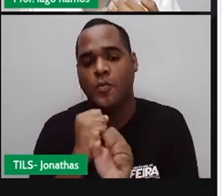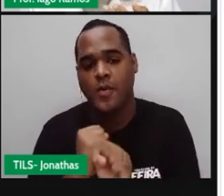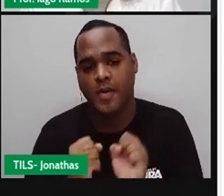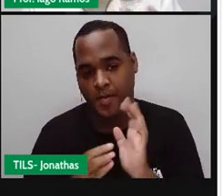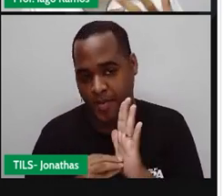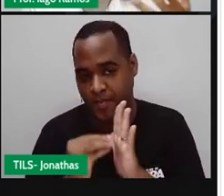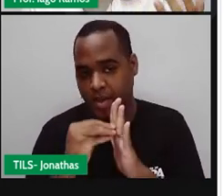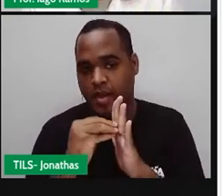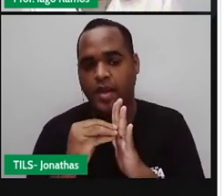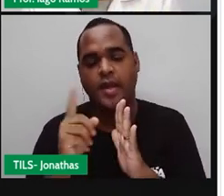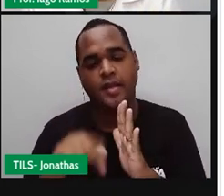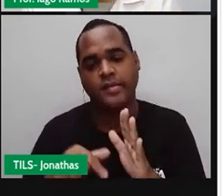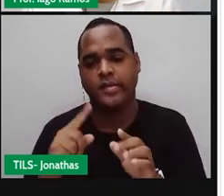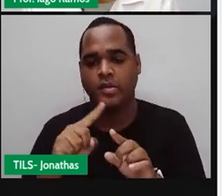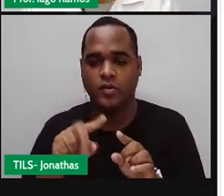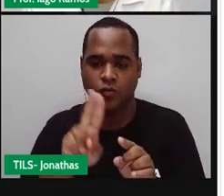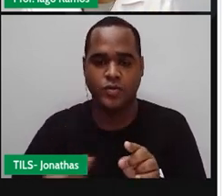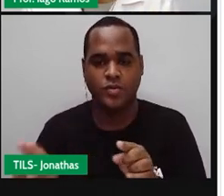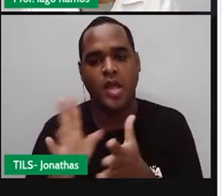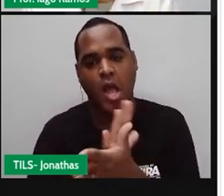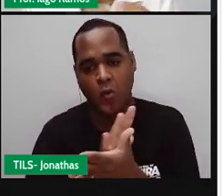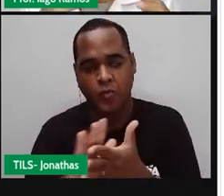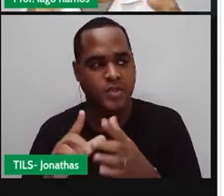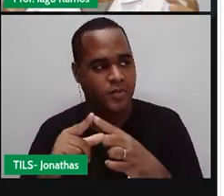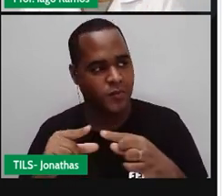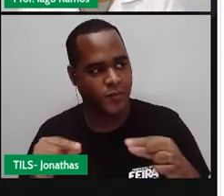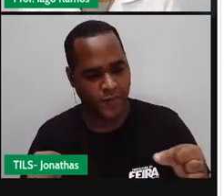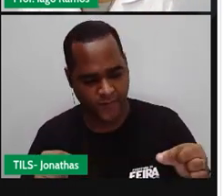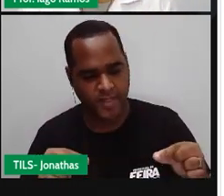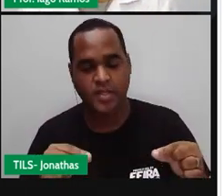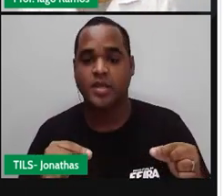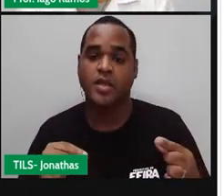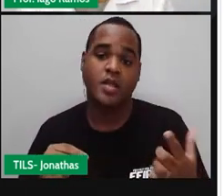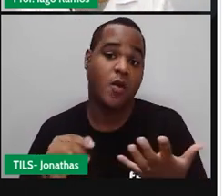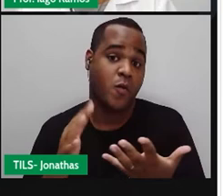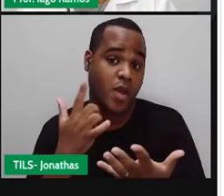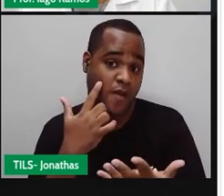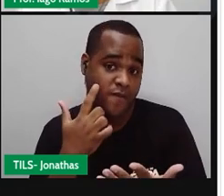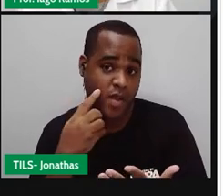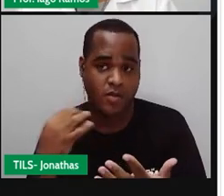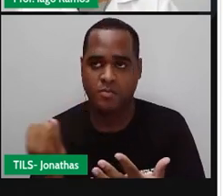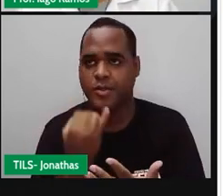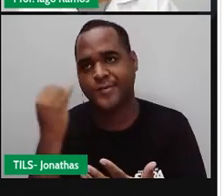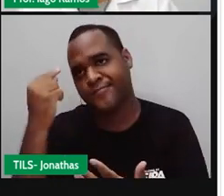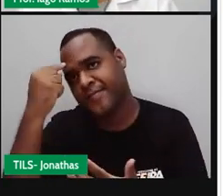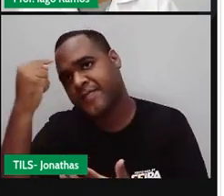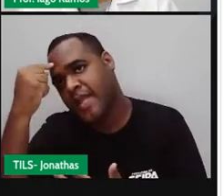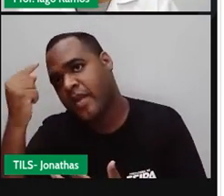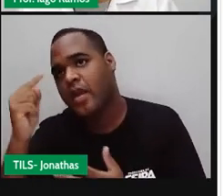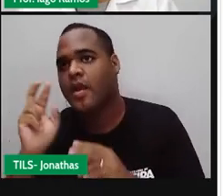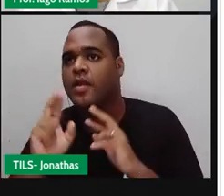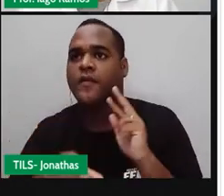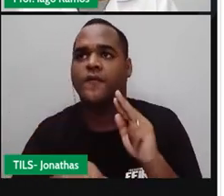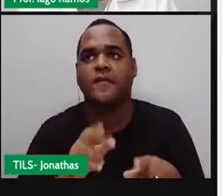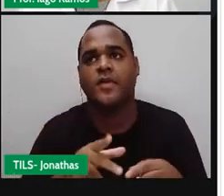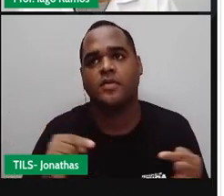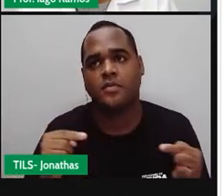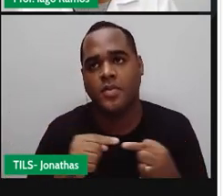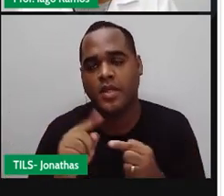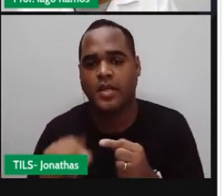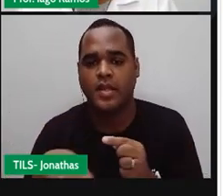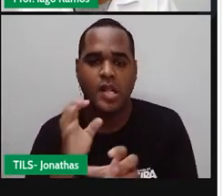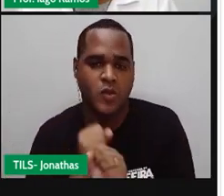a gente usa algumas partes então quando a situação dessa ideia a gente pode também